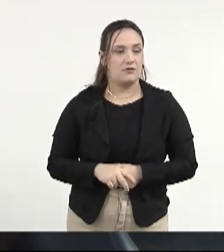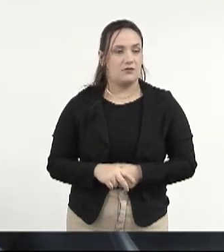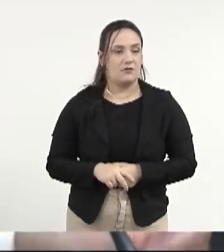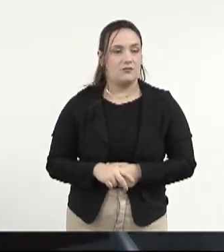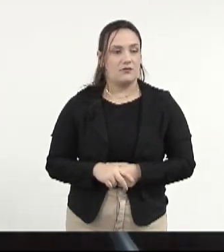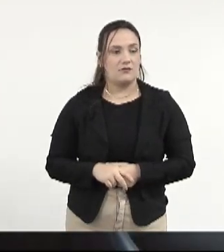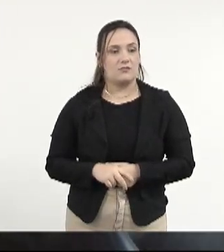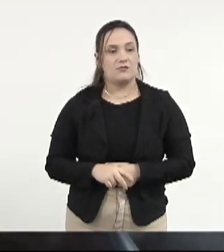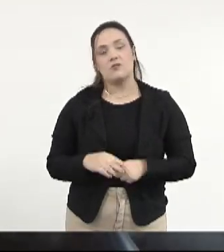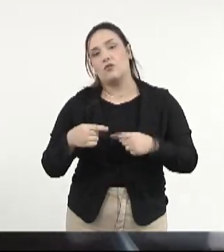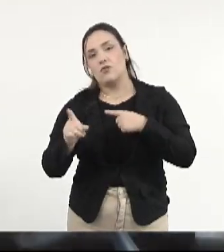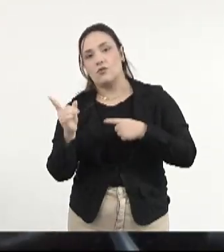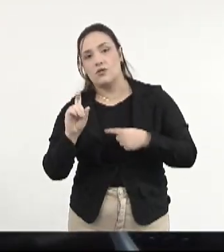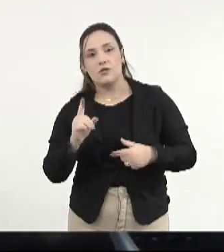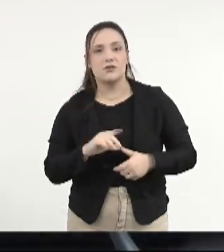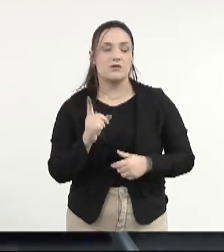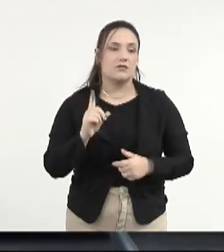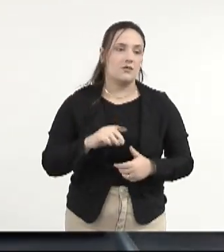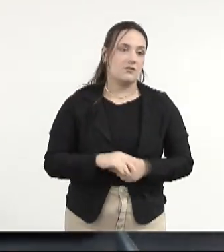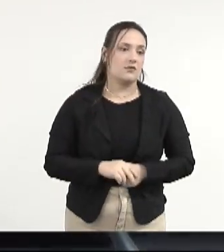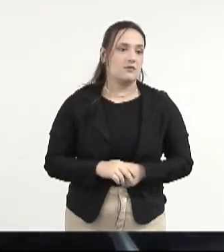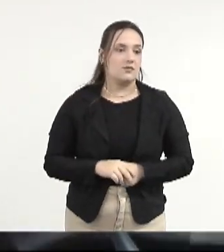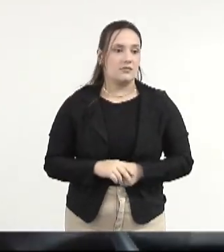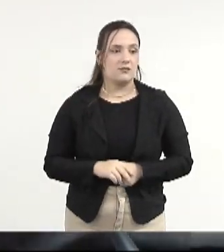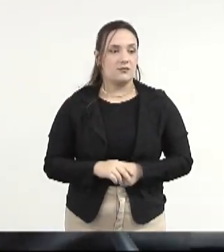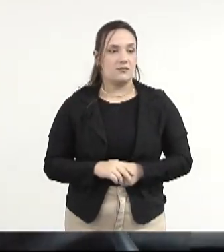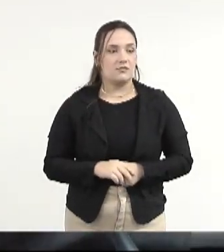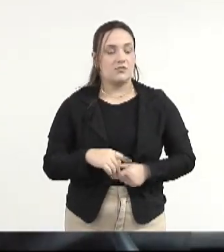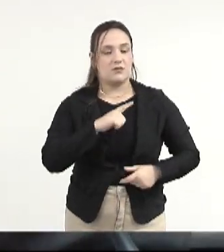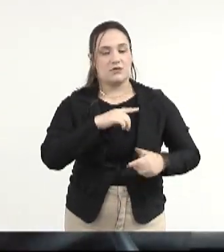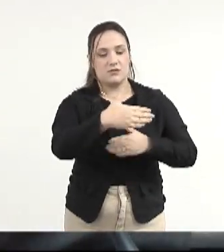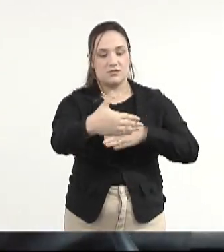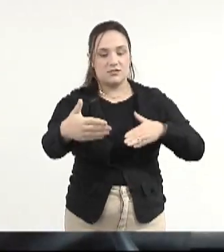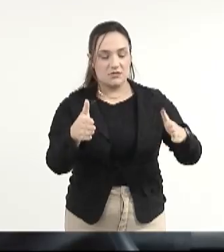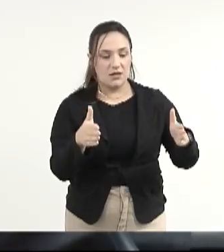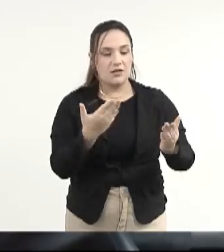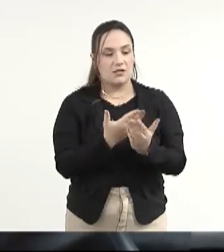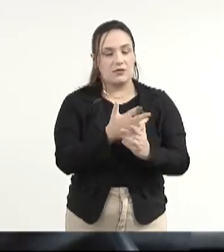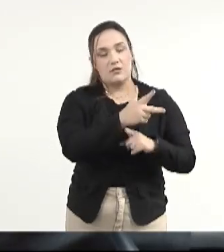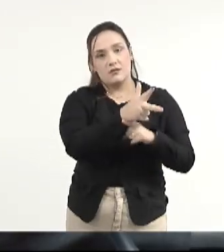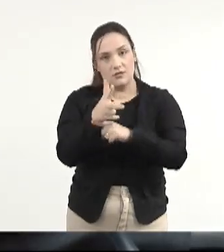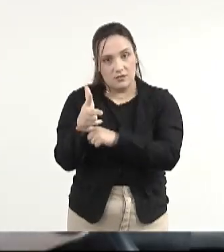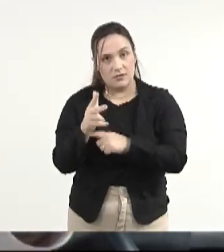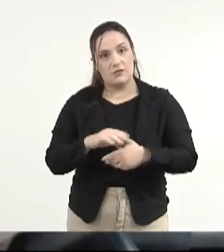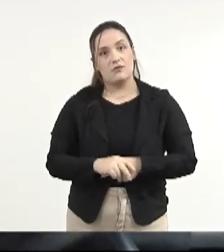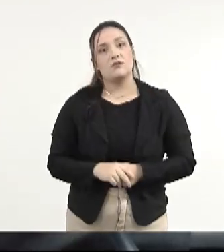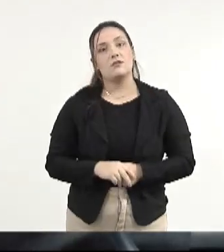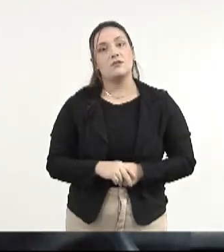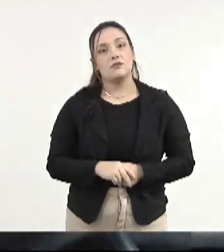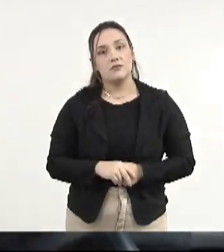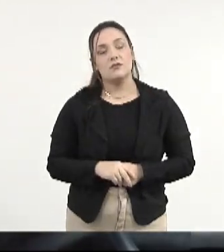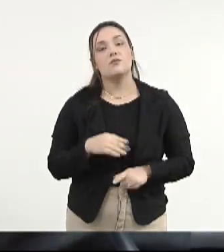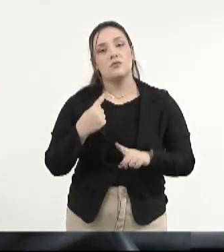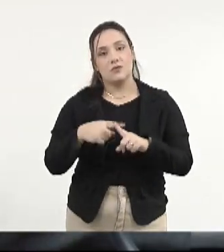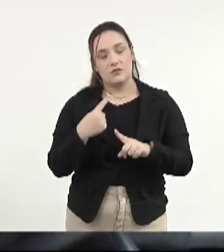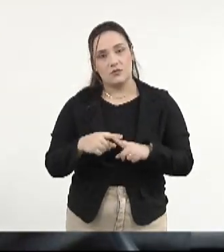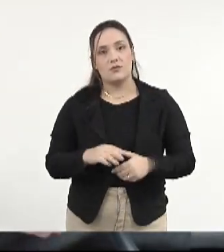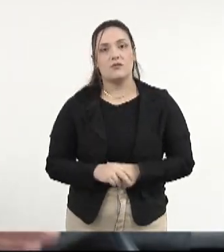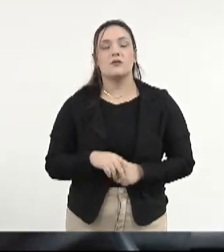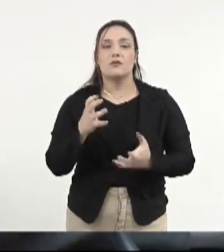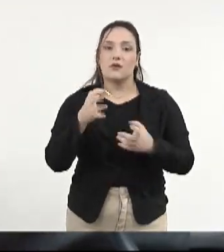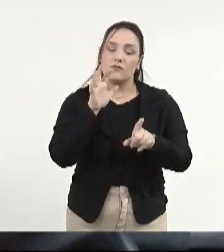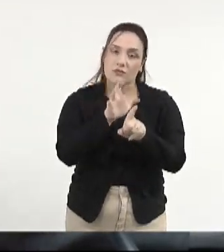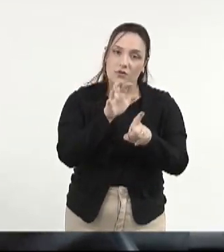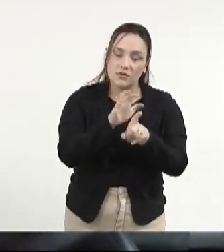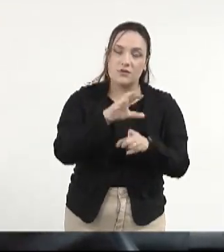Que muitos não concordam com que as salas delas sejam filmadas. Por quê? Porque eles querem